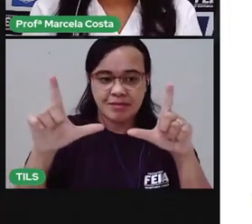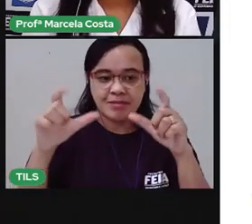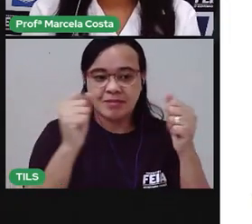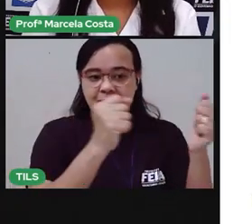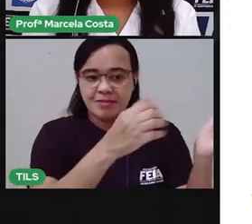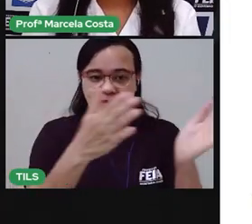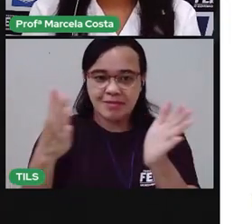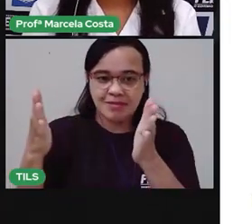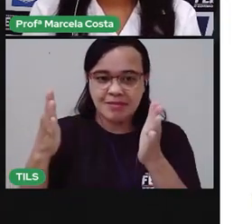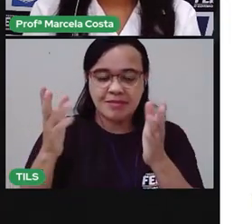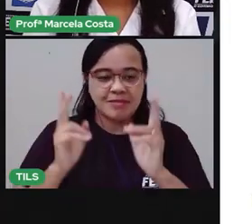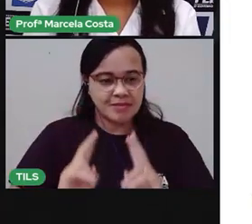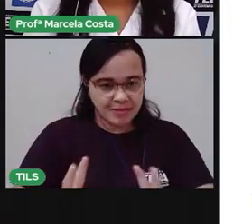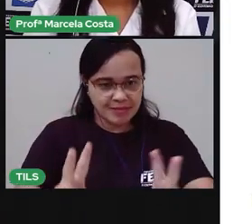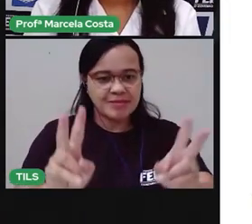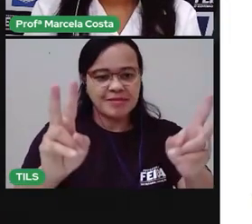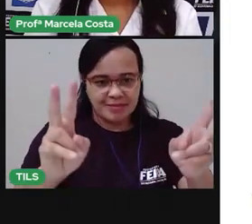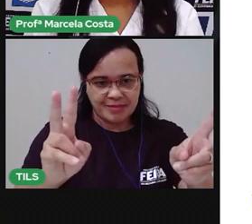dar continuidade